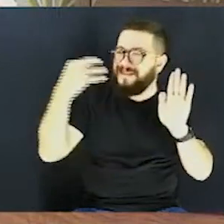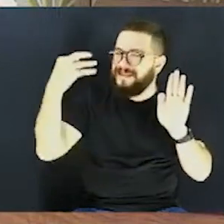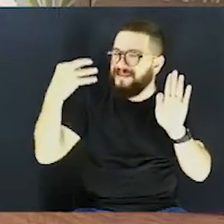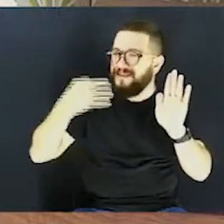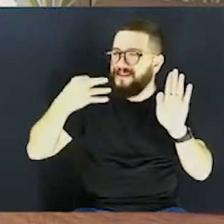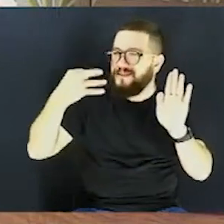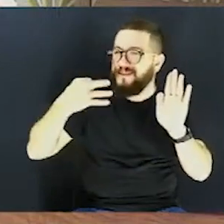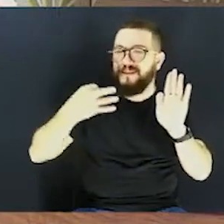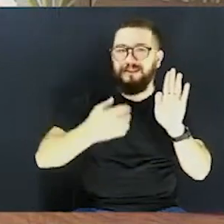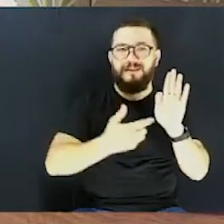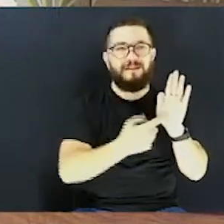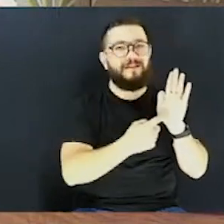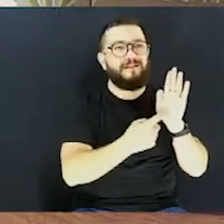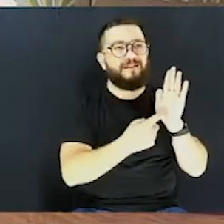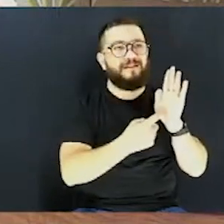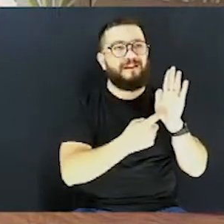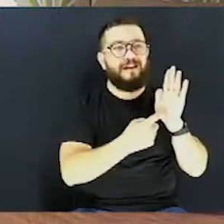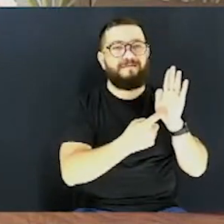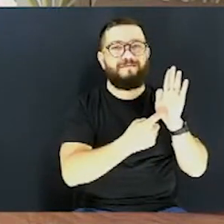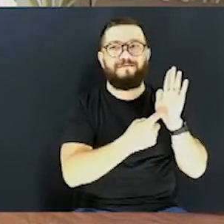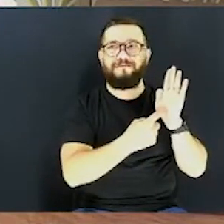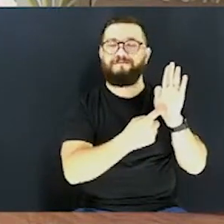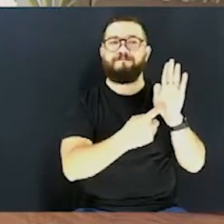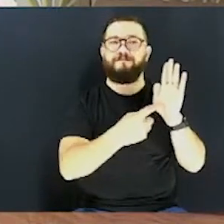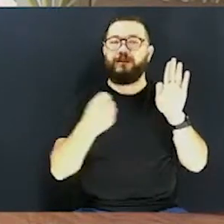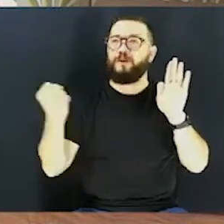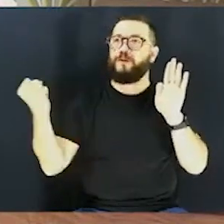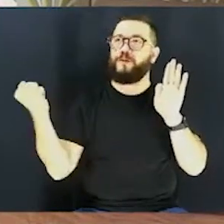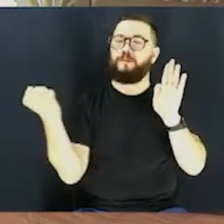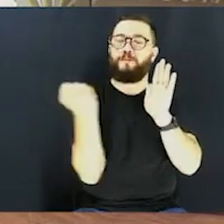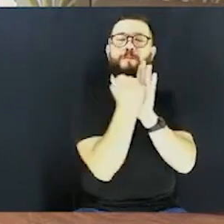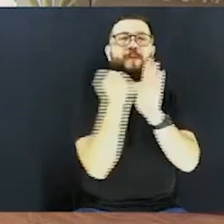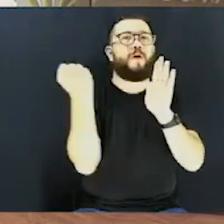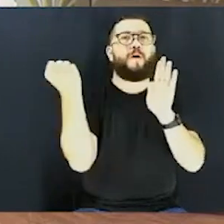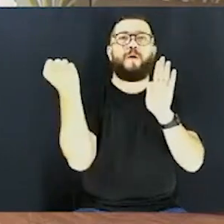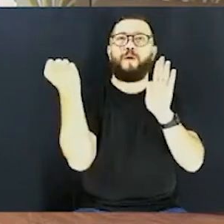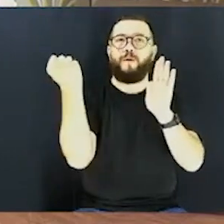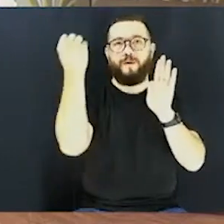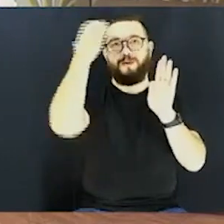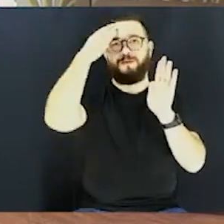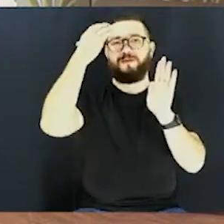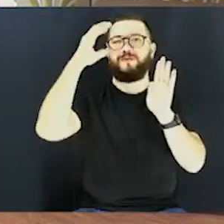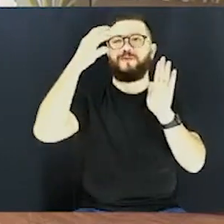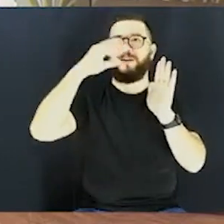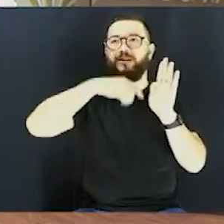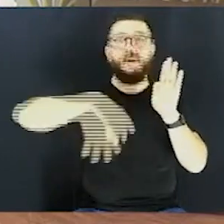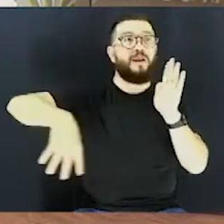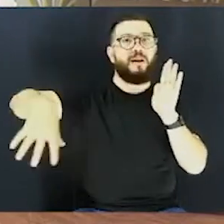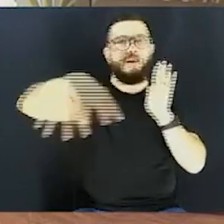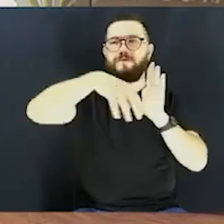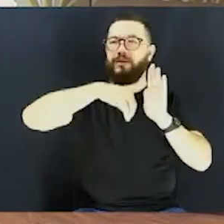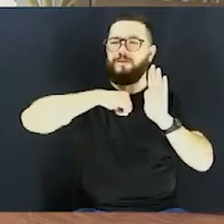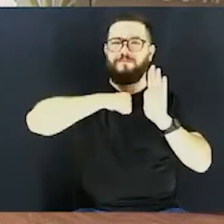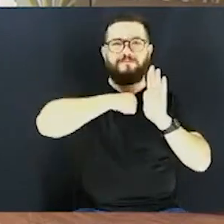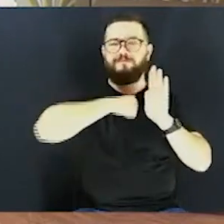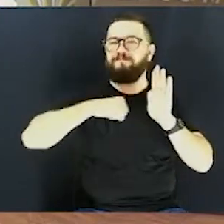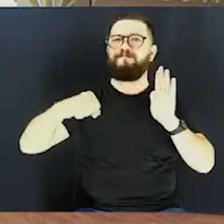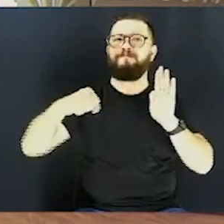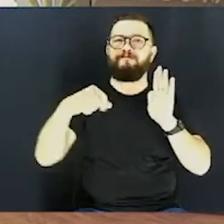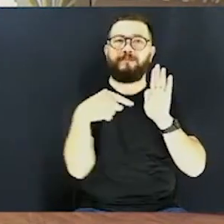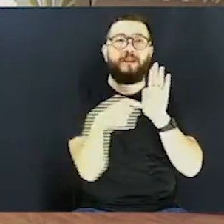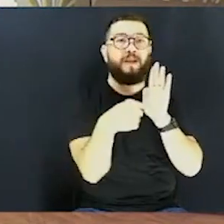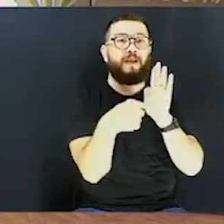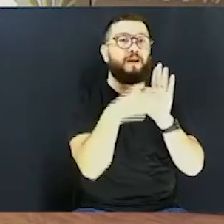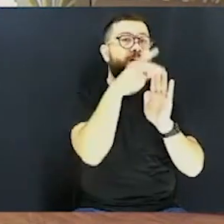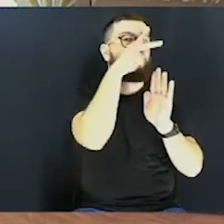um marco histórico na cidade de Curitiba. Nós estamos aqui, na data de hoje, instituindo o Plano Municipal da Primeira